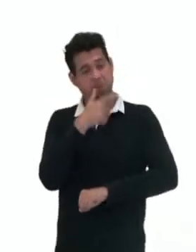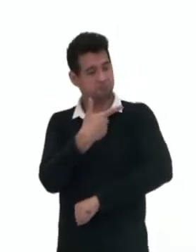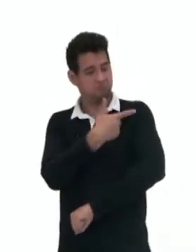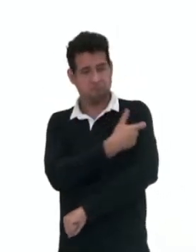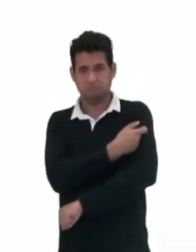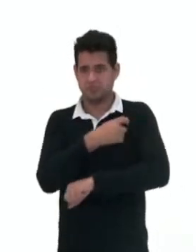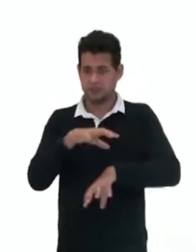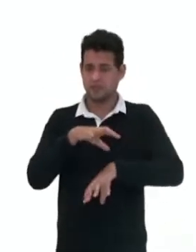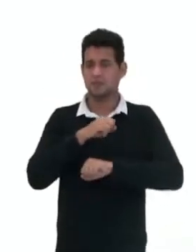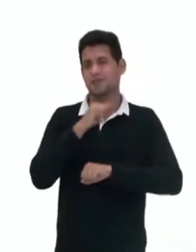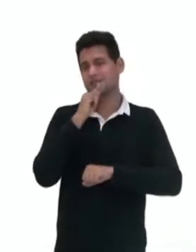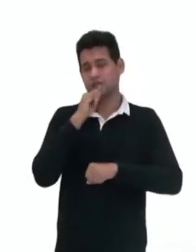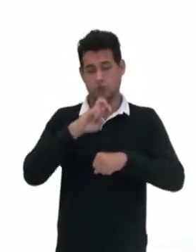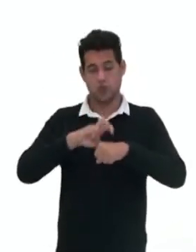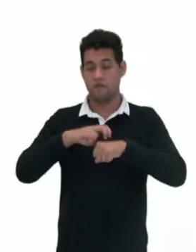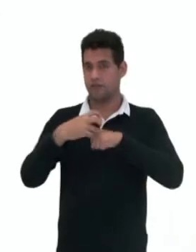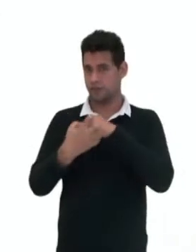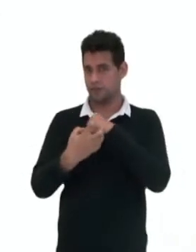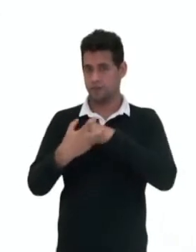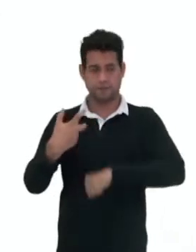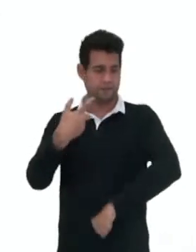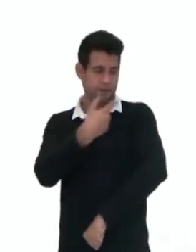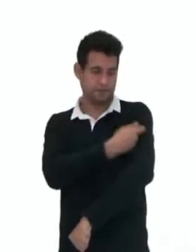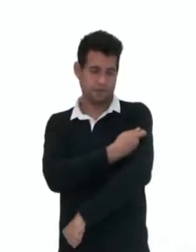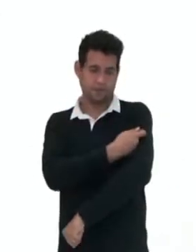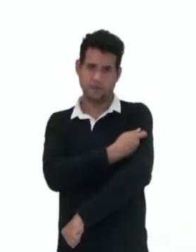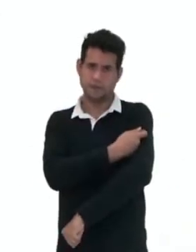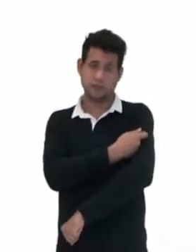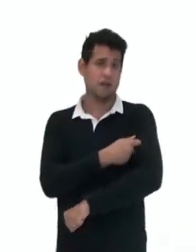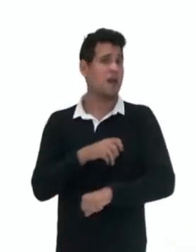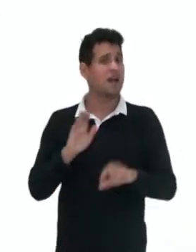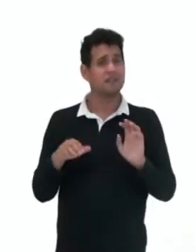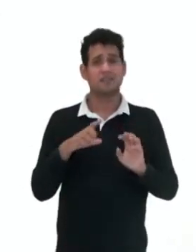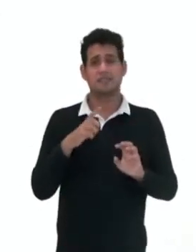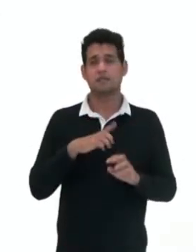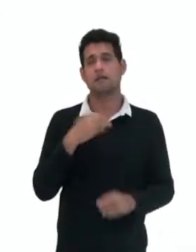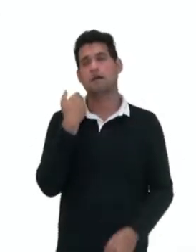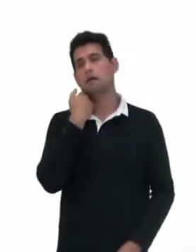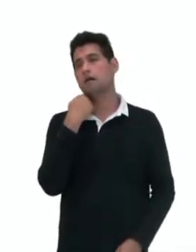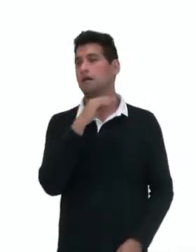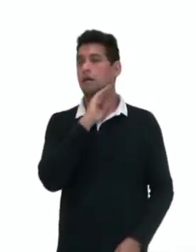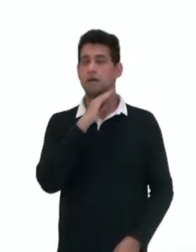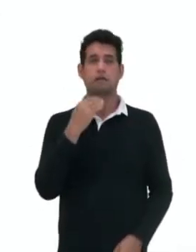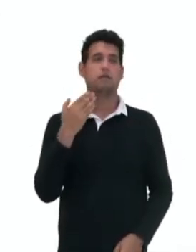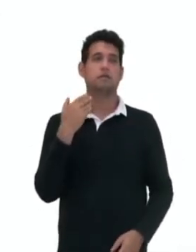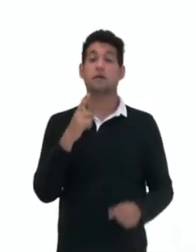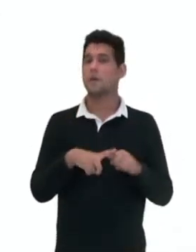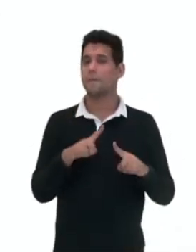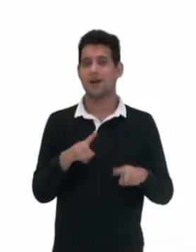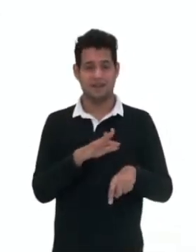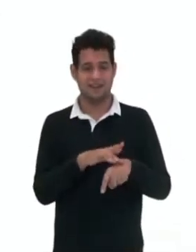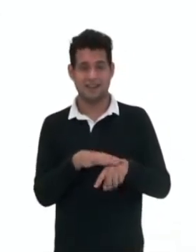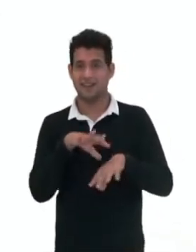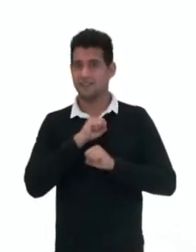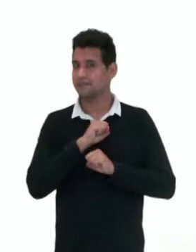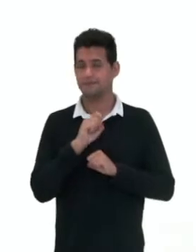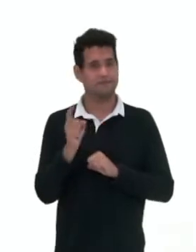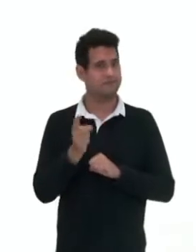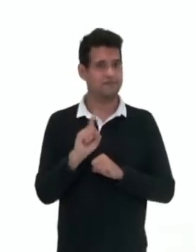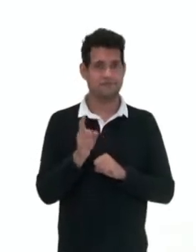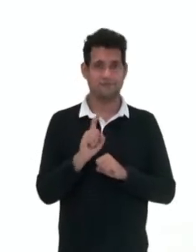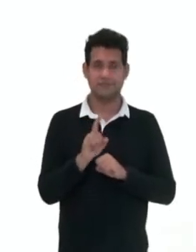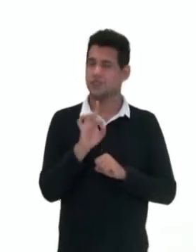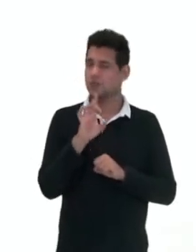vacina do Covid. Pode até ter uma reação, uma febre, mas ela não fica com o Covid. Ela vai ter